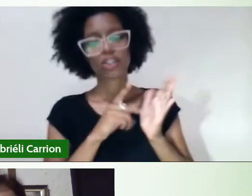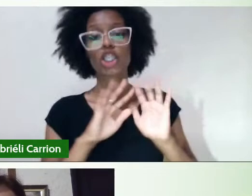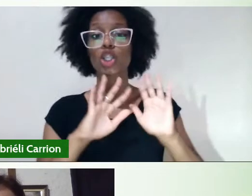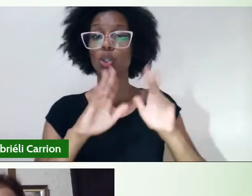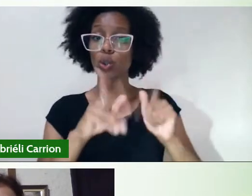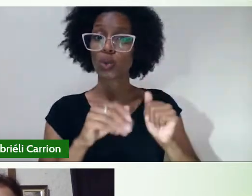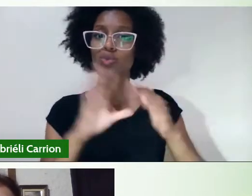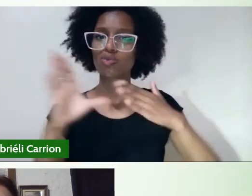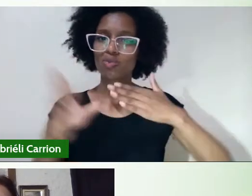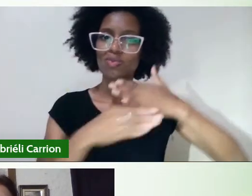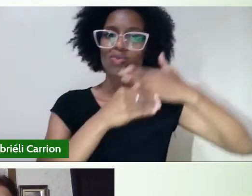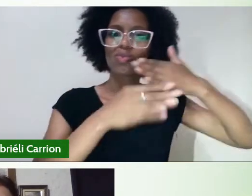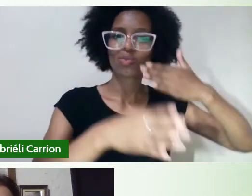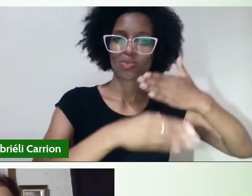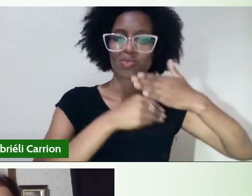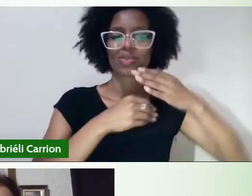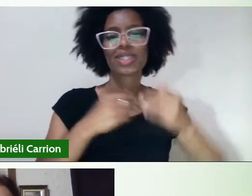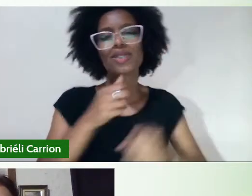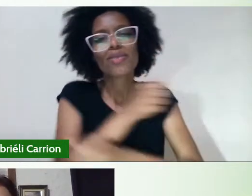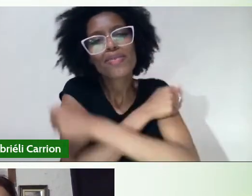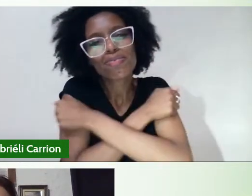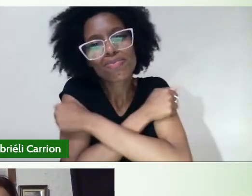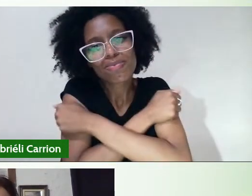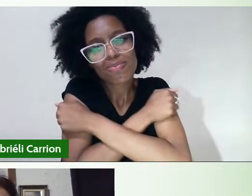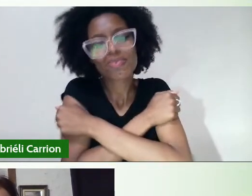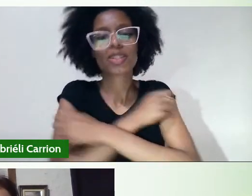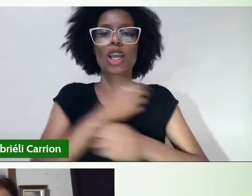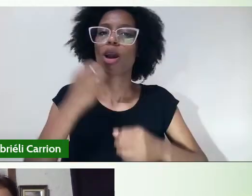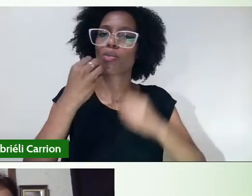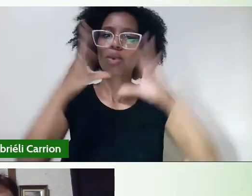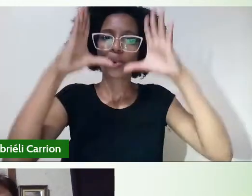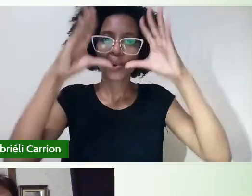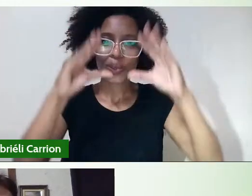né? Um abraço grande, então, uma boa noite a todos que nos